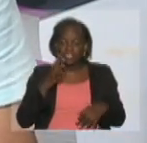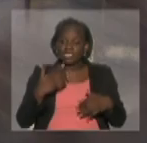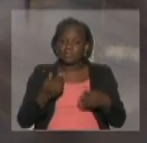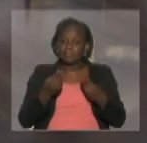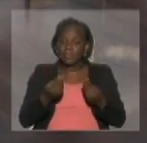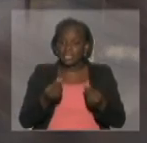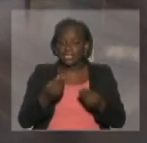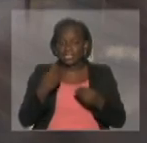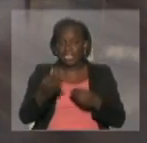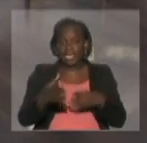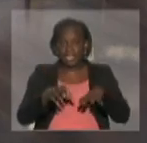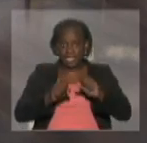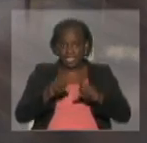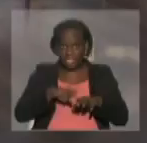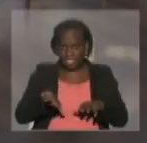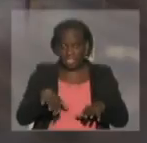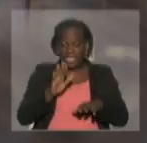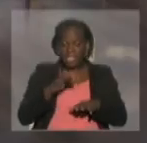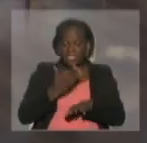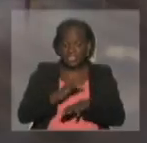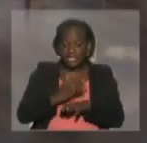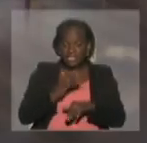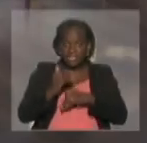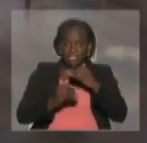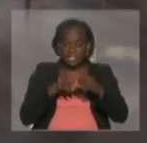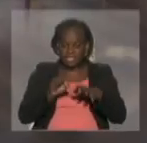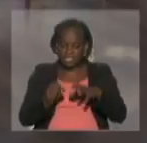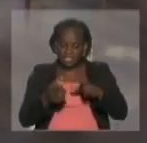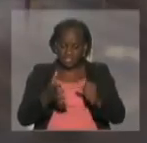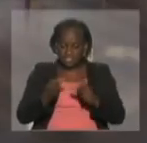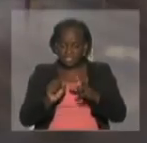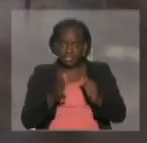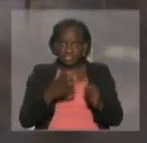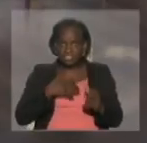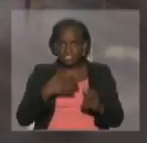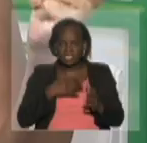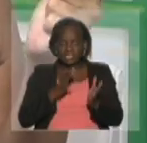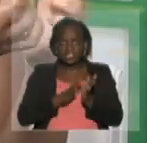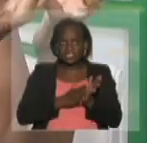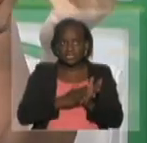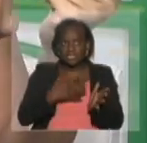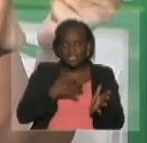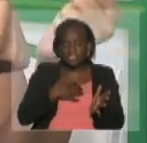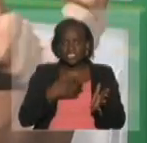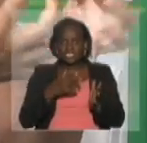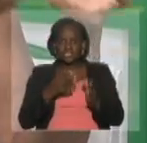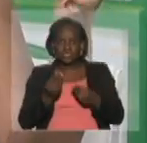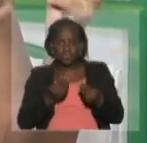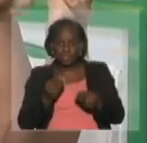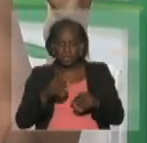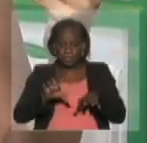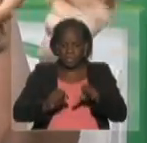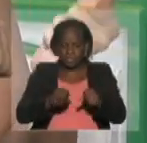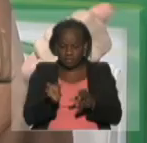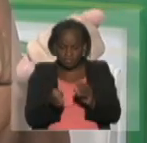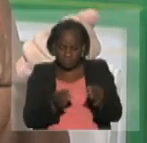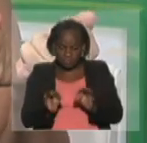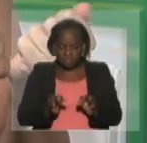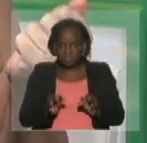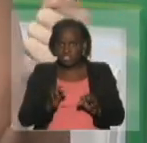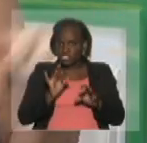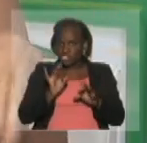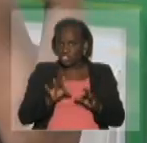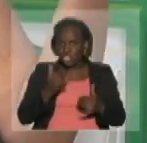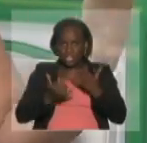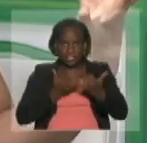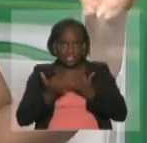legal. Por que se dá massinha para criança? É para ela ir desenvolvendo coordenações, e desenvolvendo tato, texturas e manipulações.